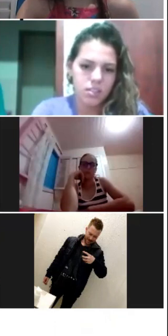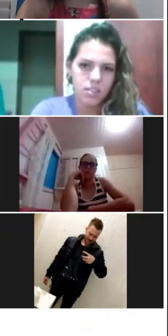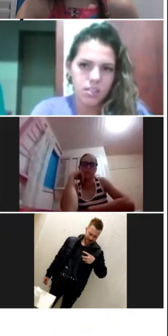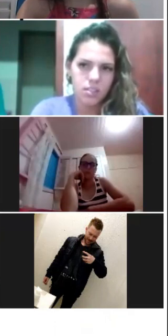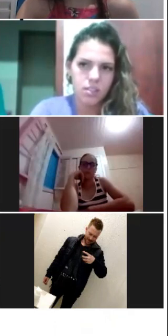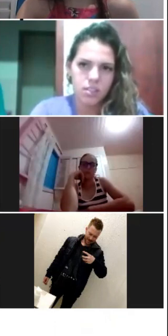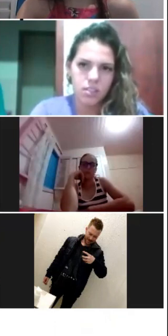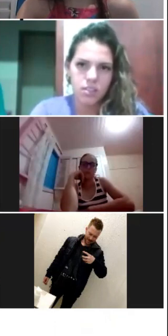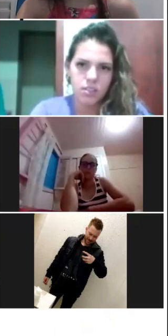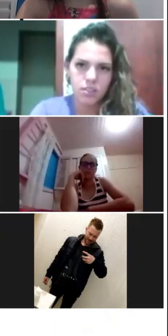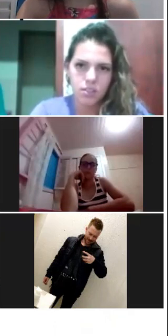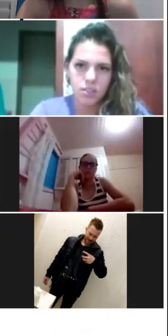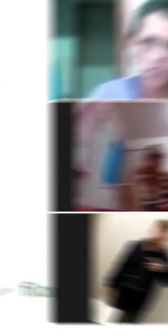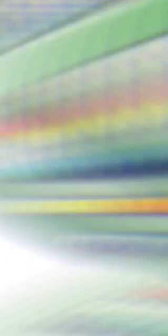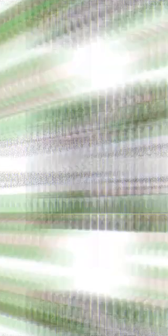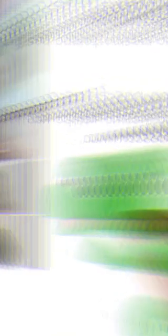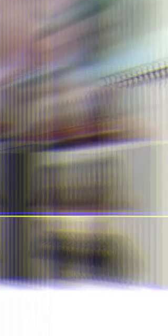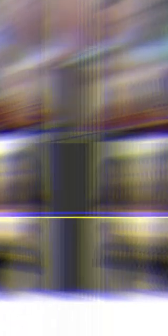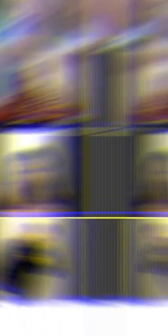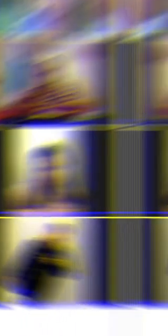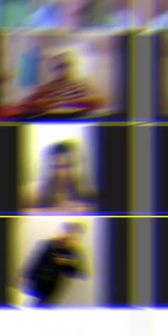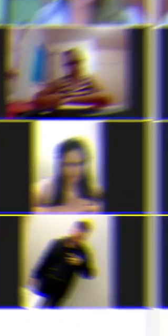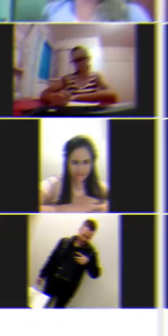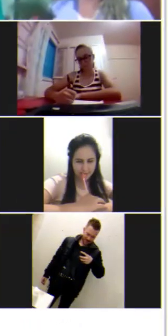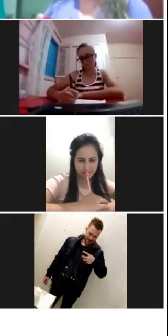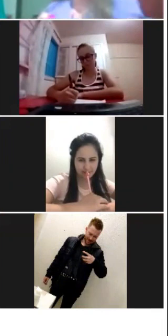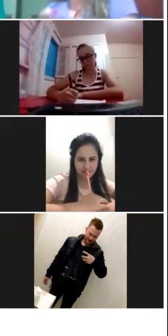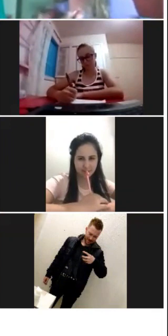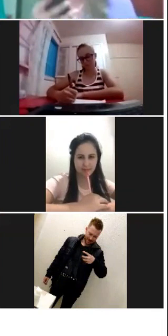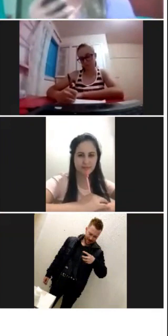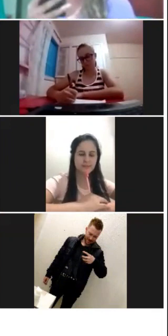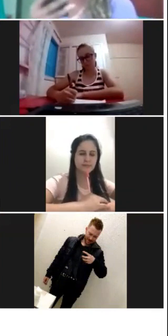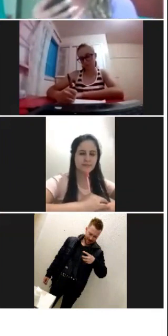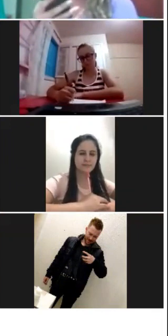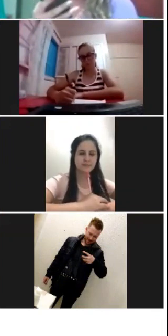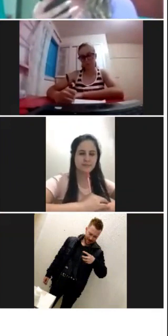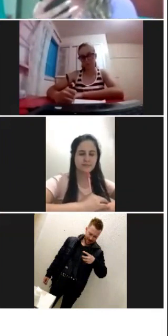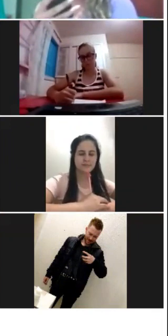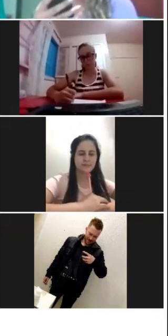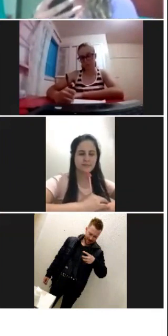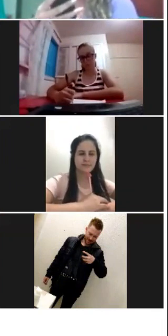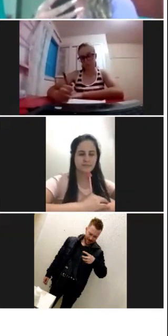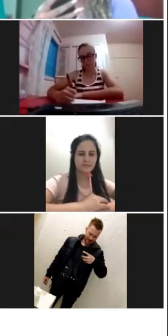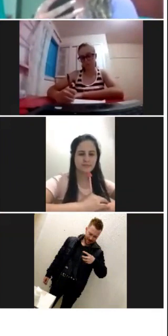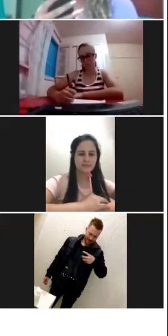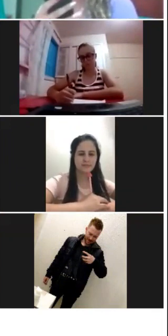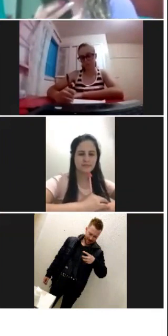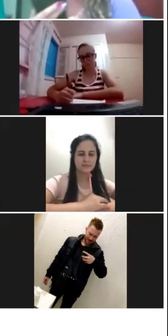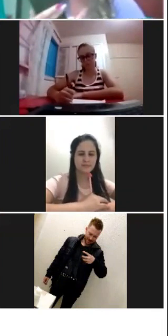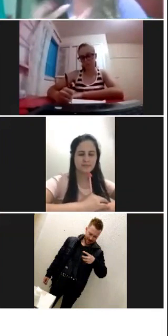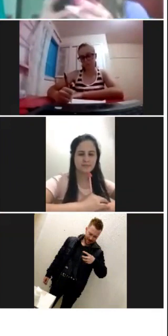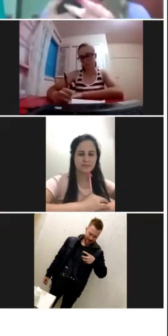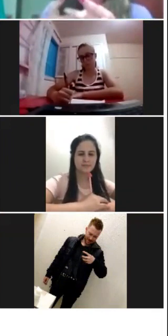do outro lado descontínuo. Os processos, então, eles ocorrem ao mesmo tempo, tanto nas fitas contínua quanto nas